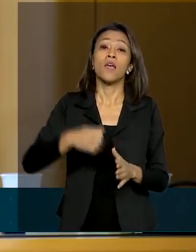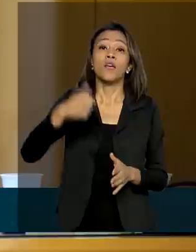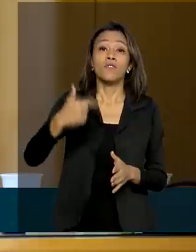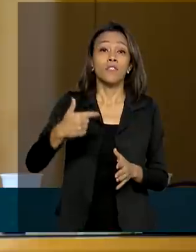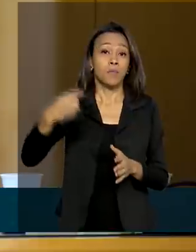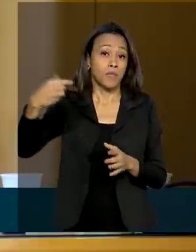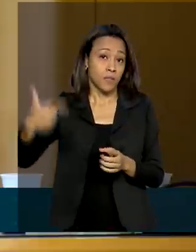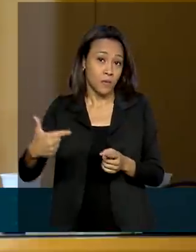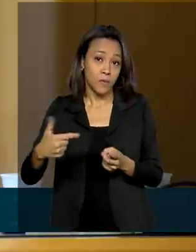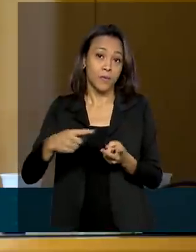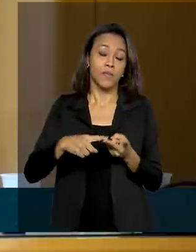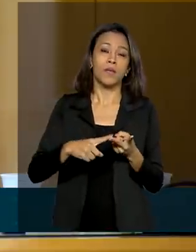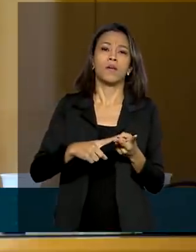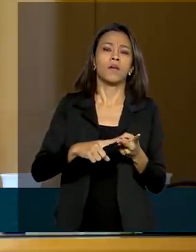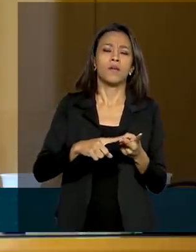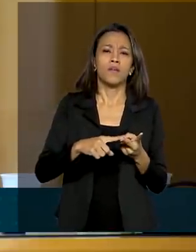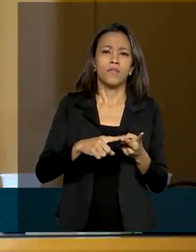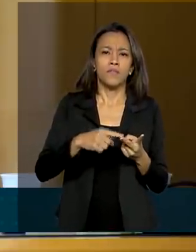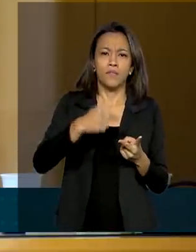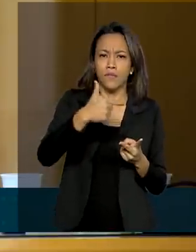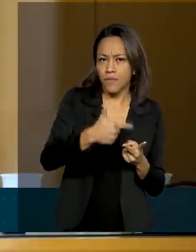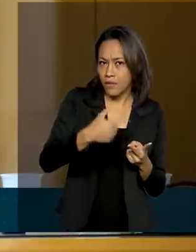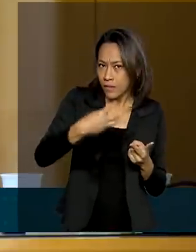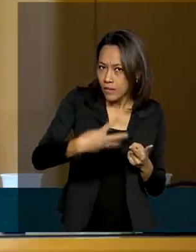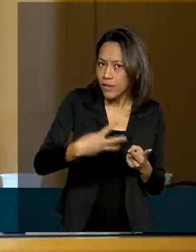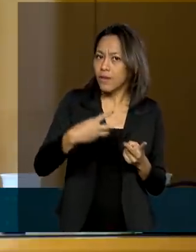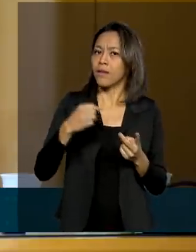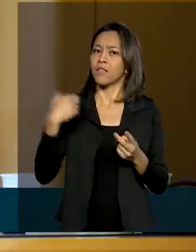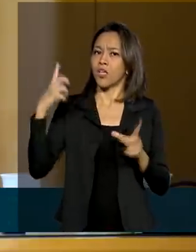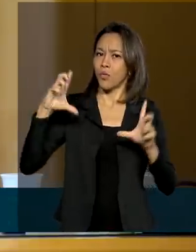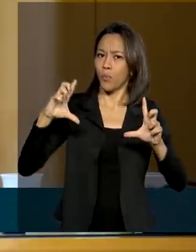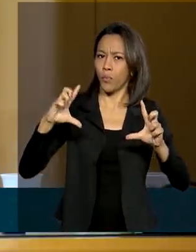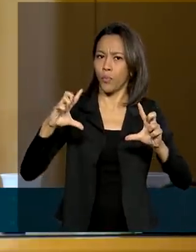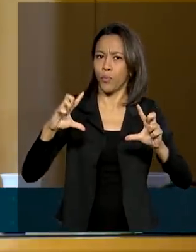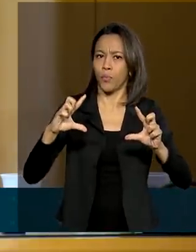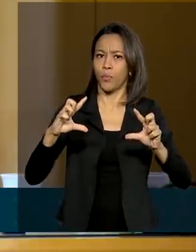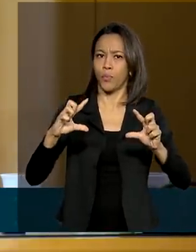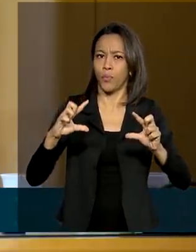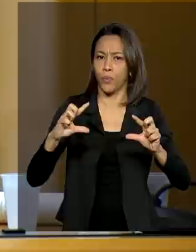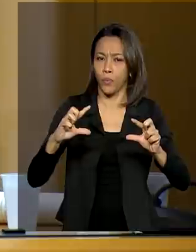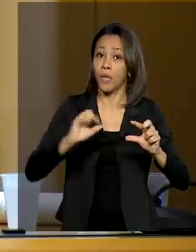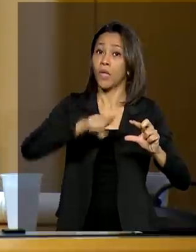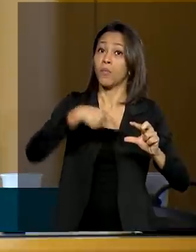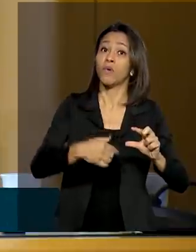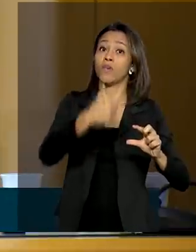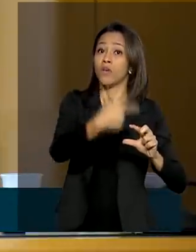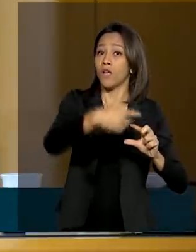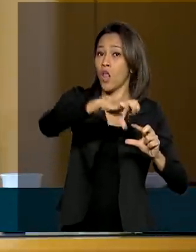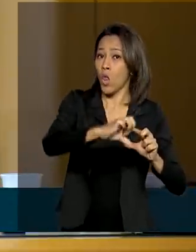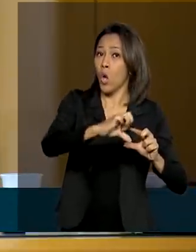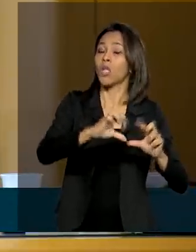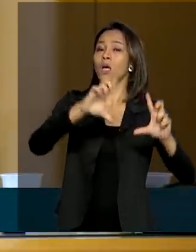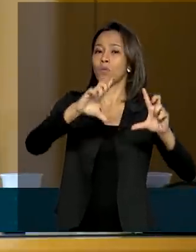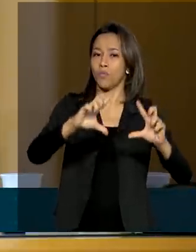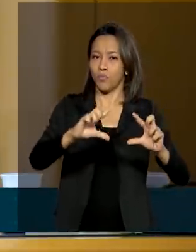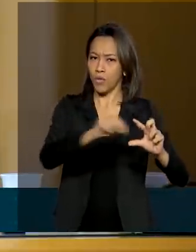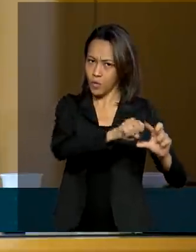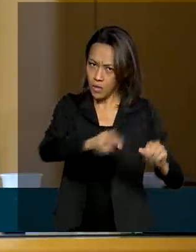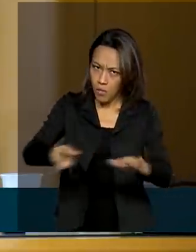semana nós tínhamos um platô de óbitos e que a partir da 29ª a gente sim